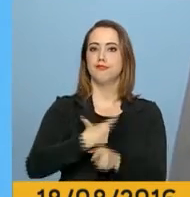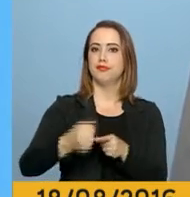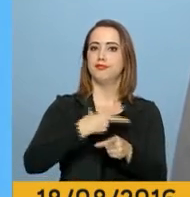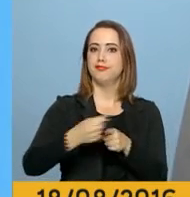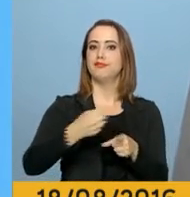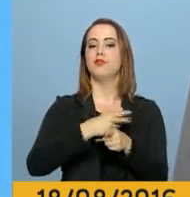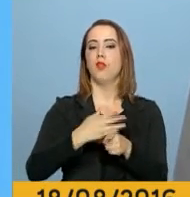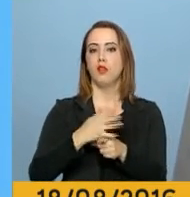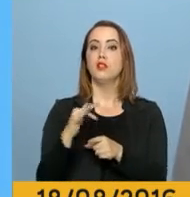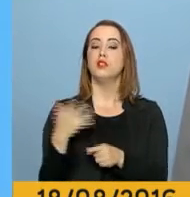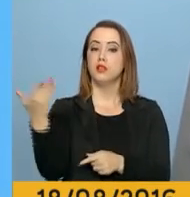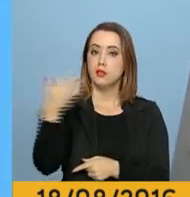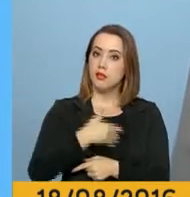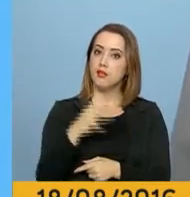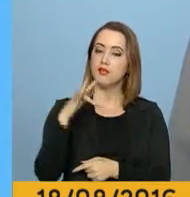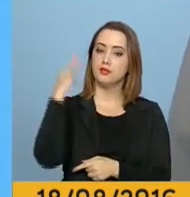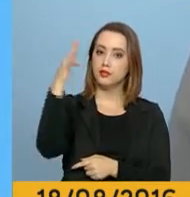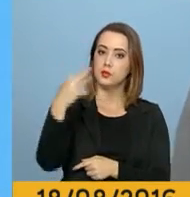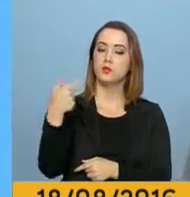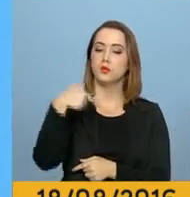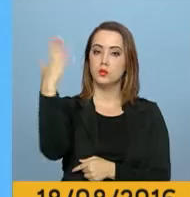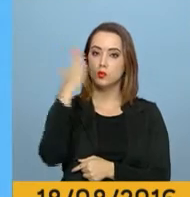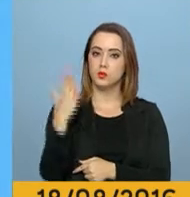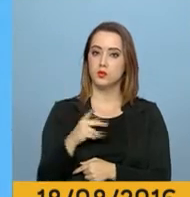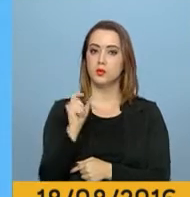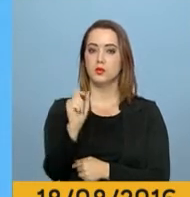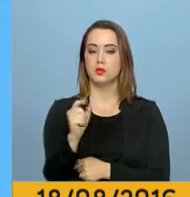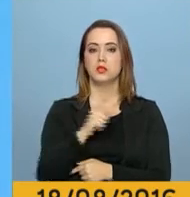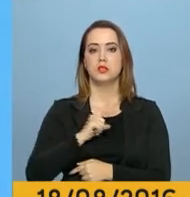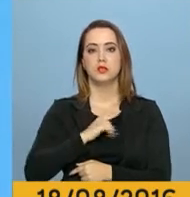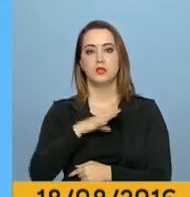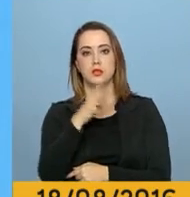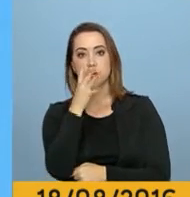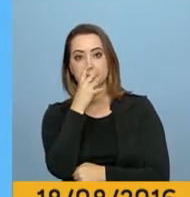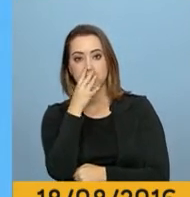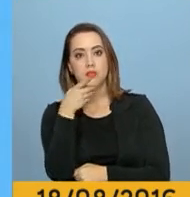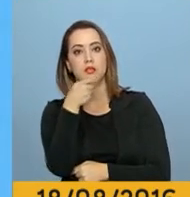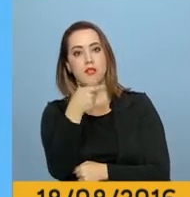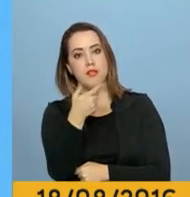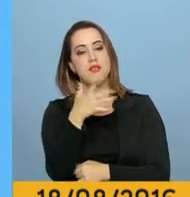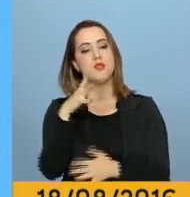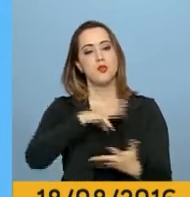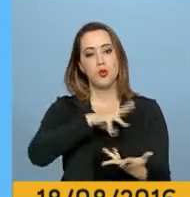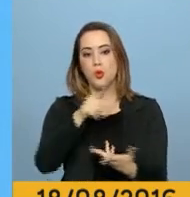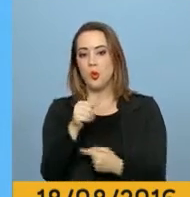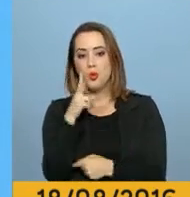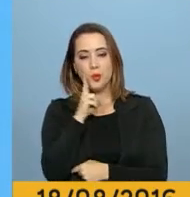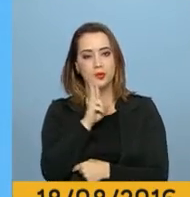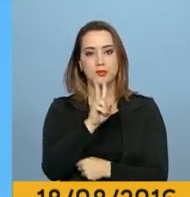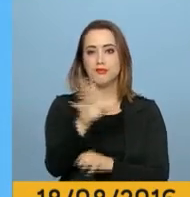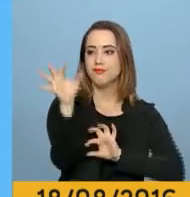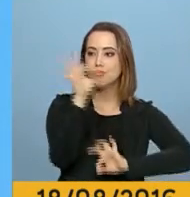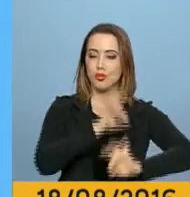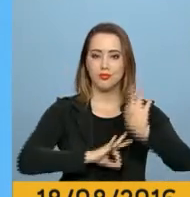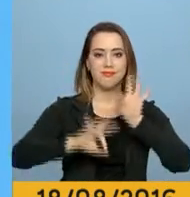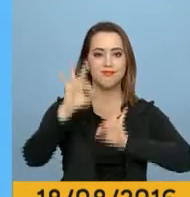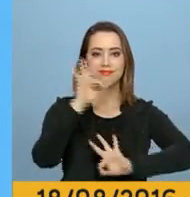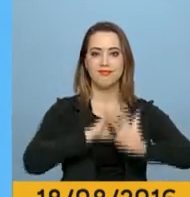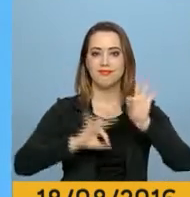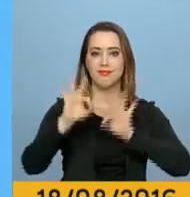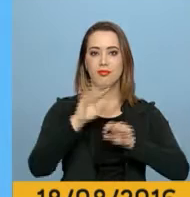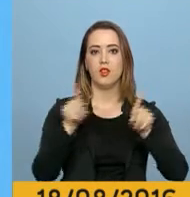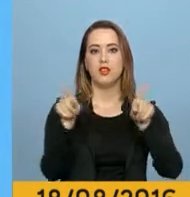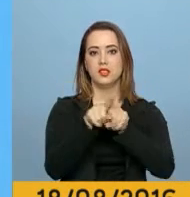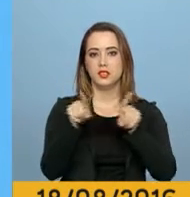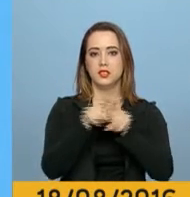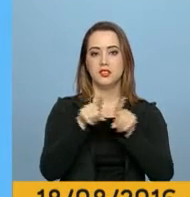virão para o brasil haverá portanto um reconhecimento mundial da capacidade de organização e de